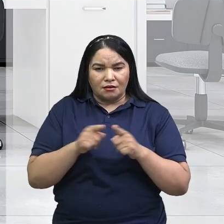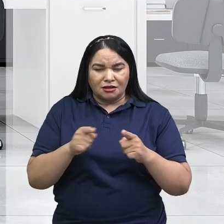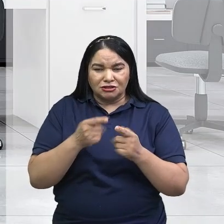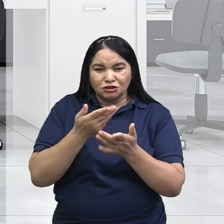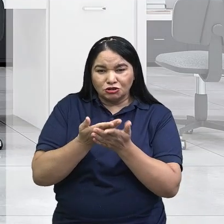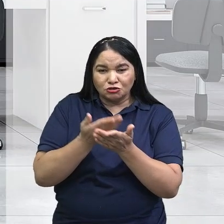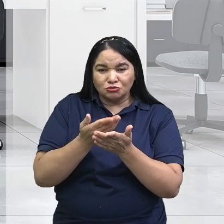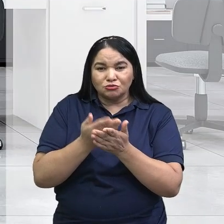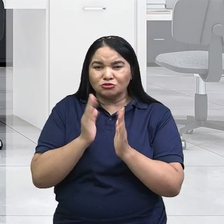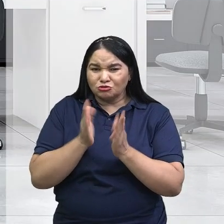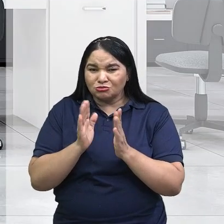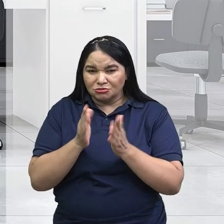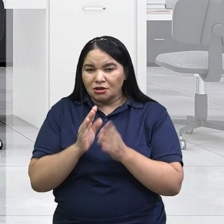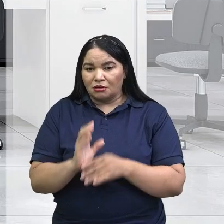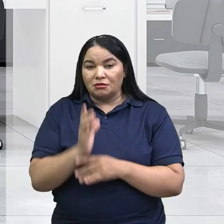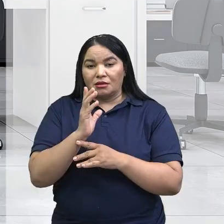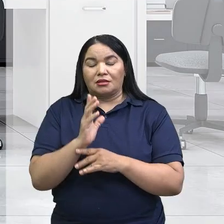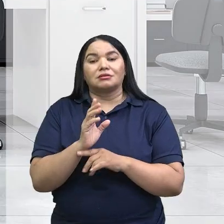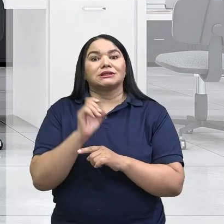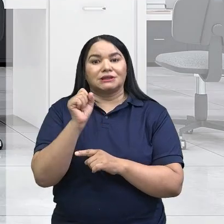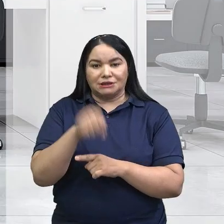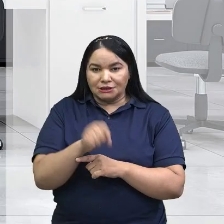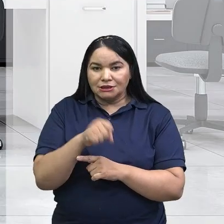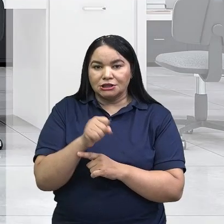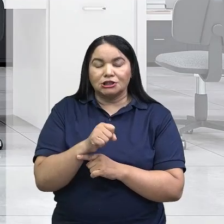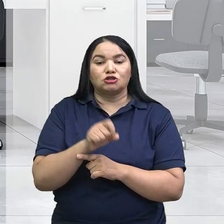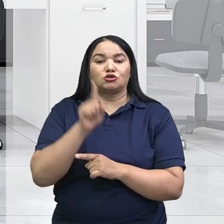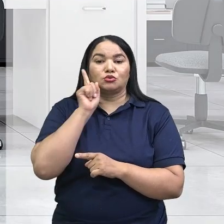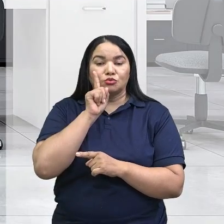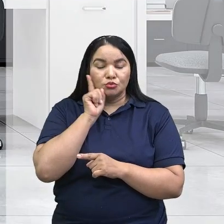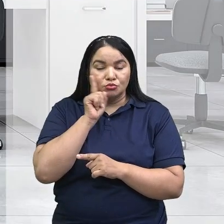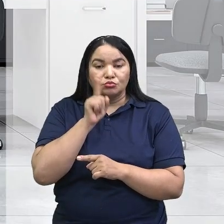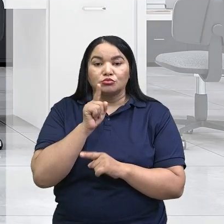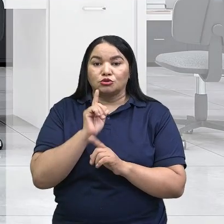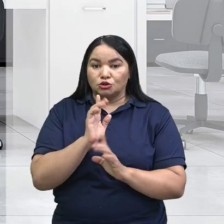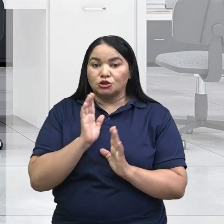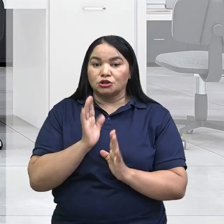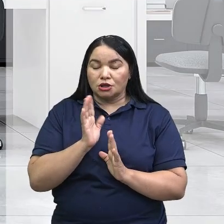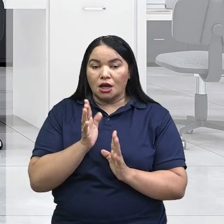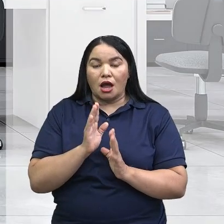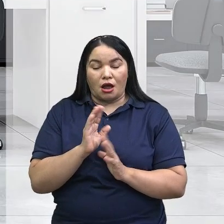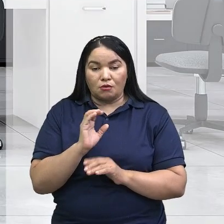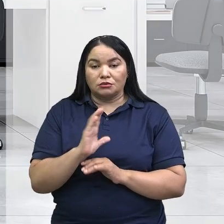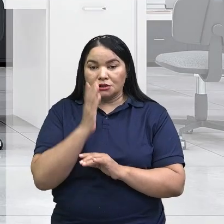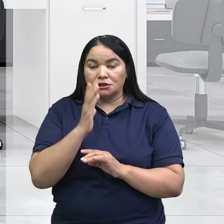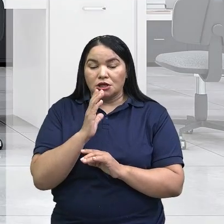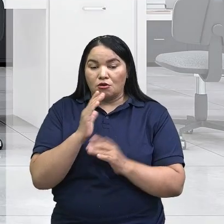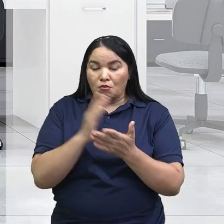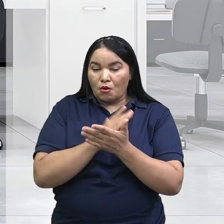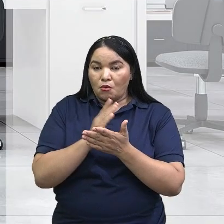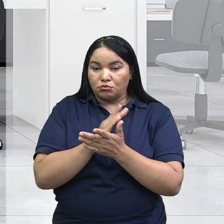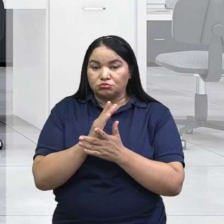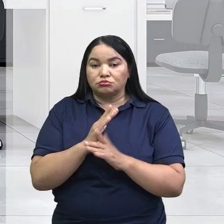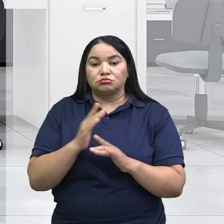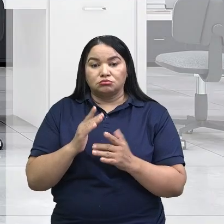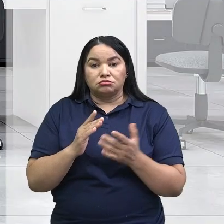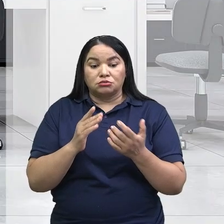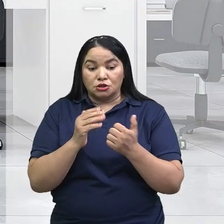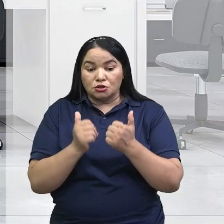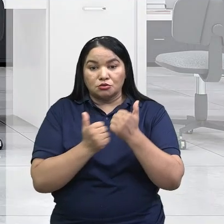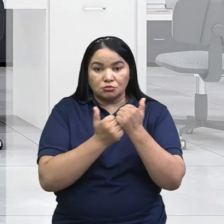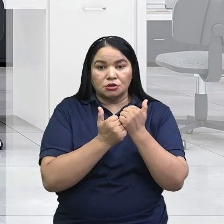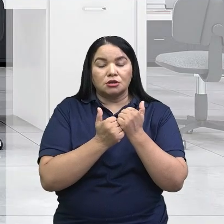Já aconteceu algum transplante? Já. Né? Nos Estados Unidos já aconteceram alguns transplantes, né, recentemente, ano